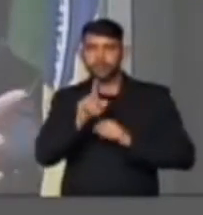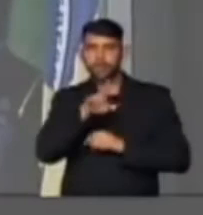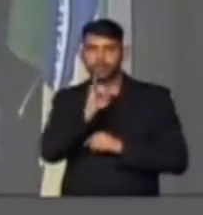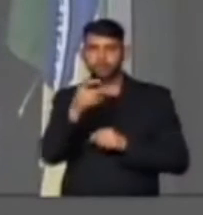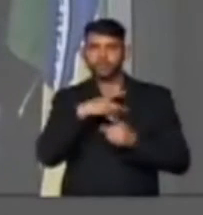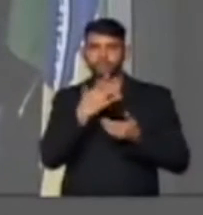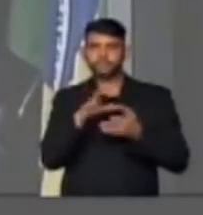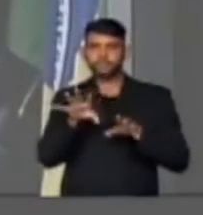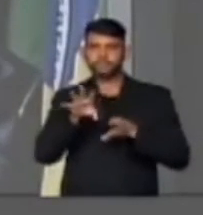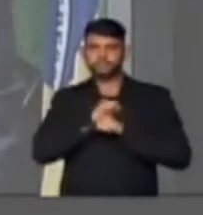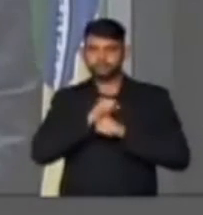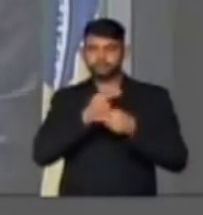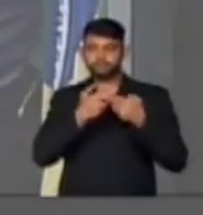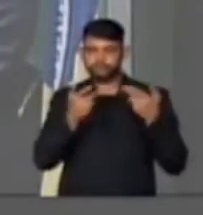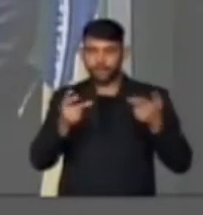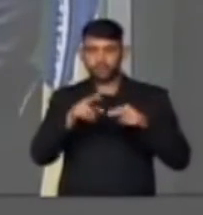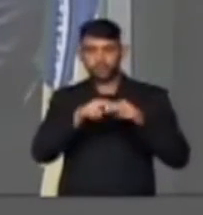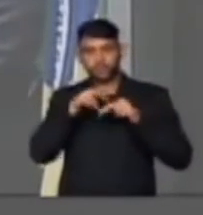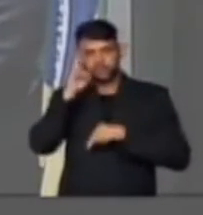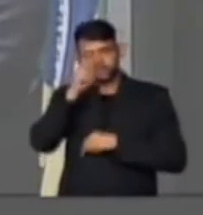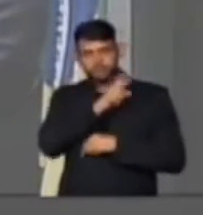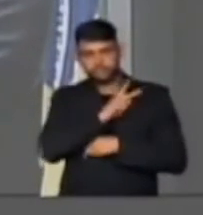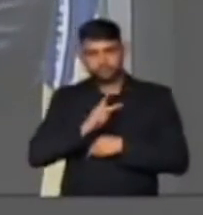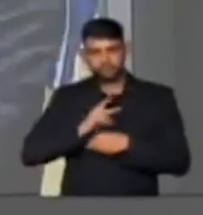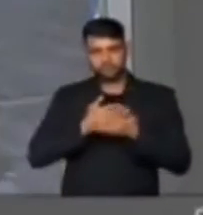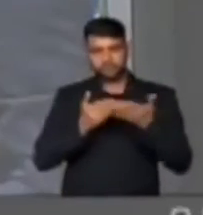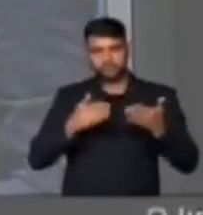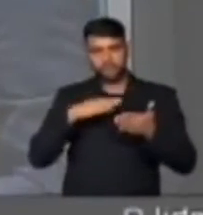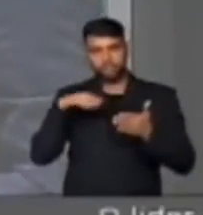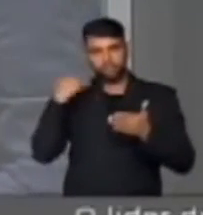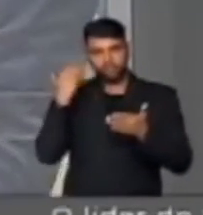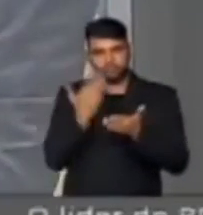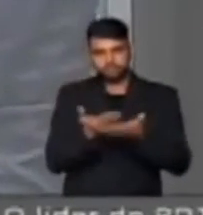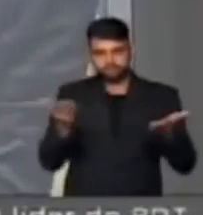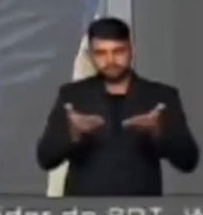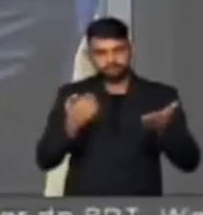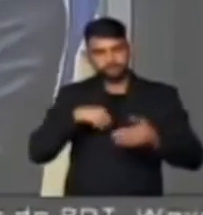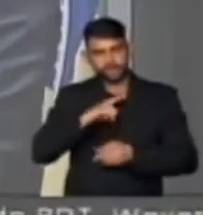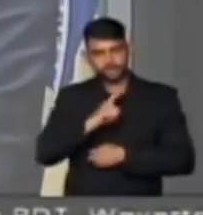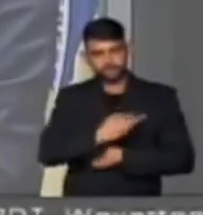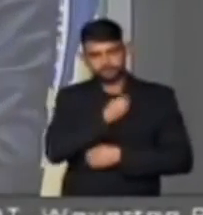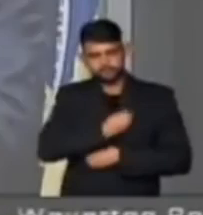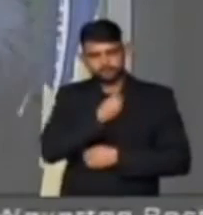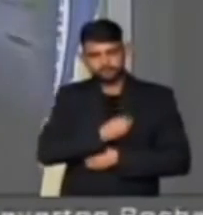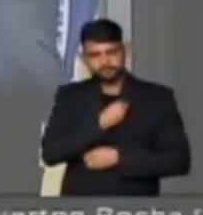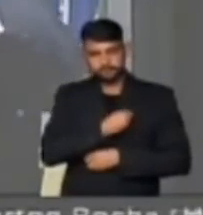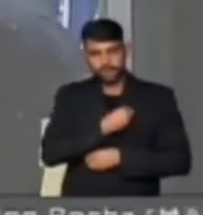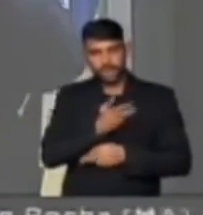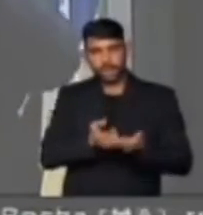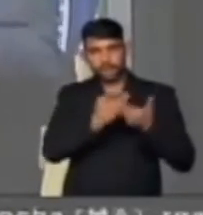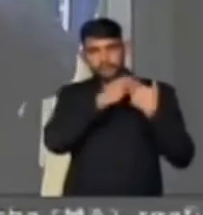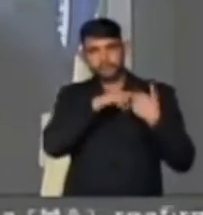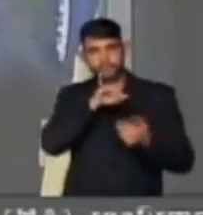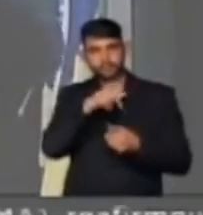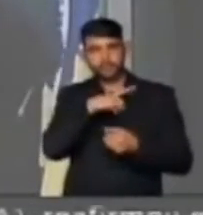teve que absorver. E, portanto, senhor presidente, até hoje nós estamos vivendo a